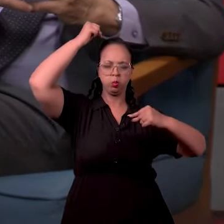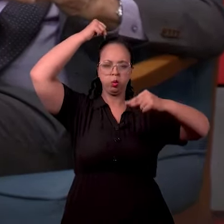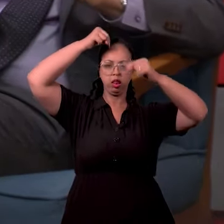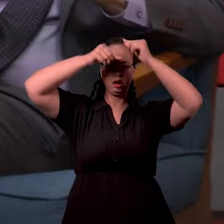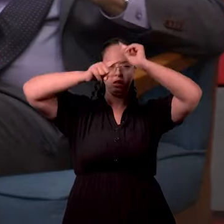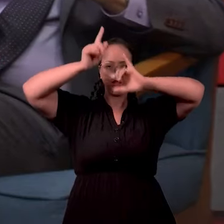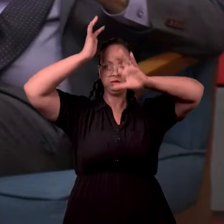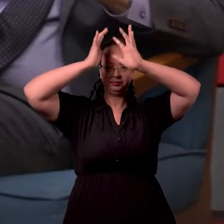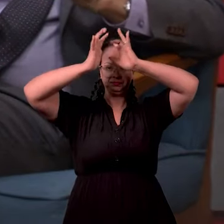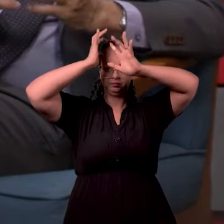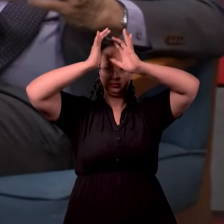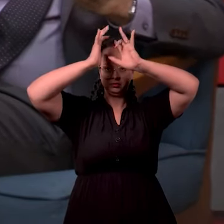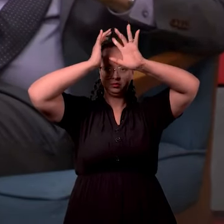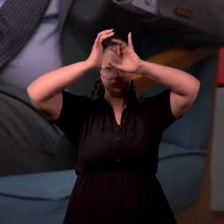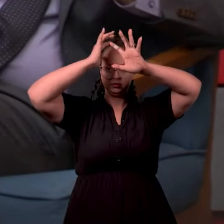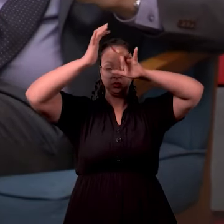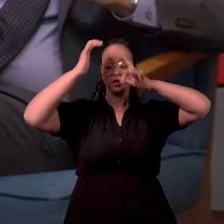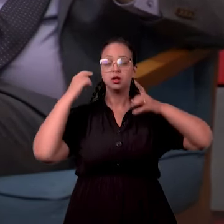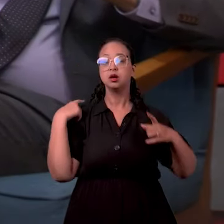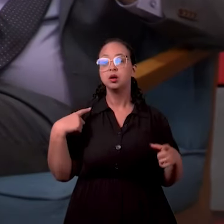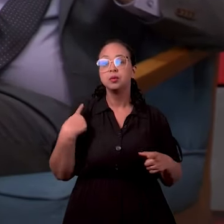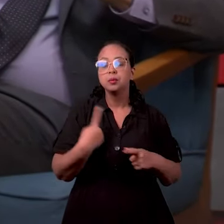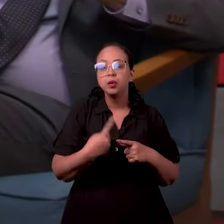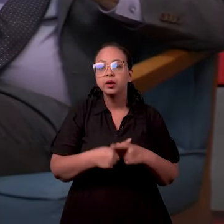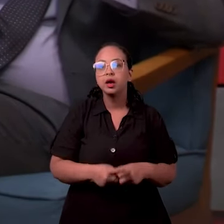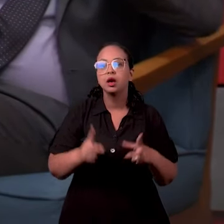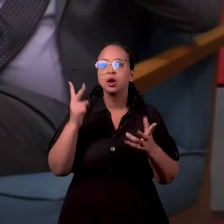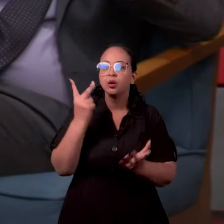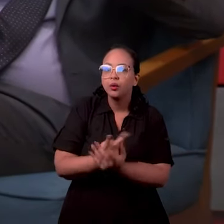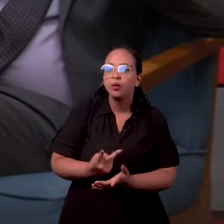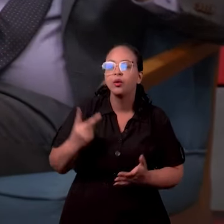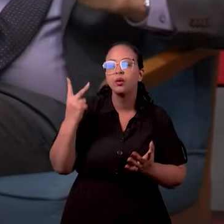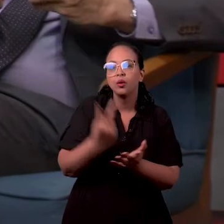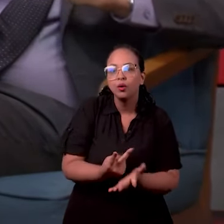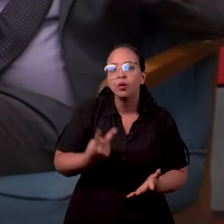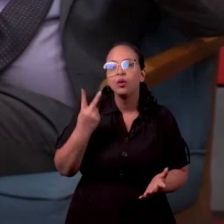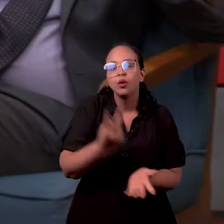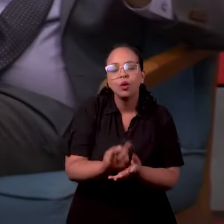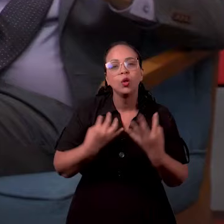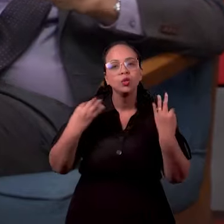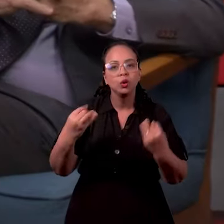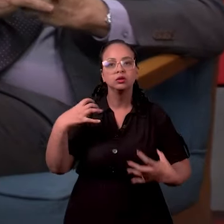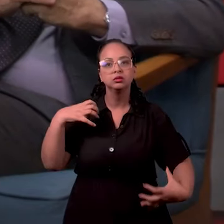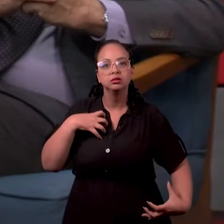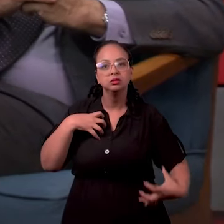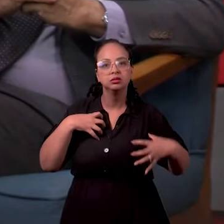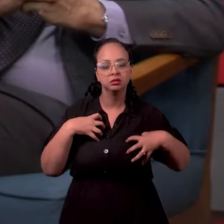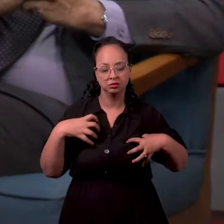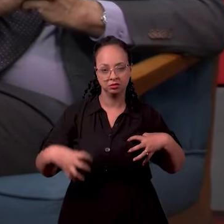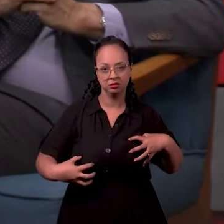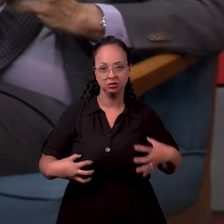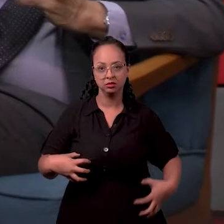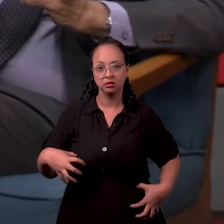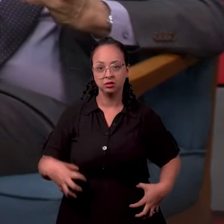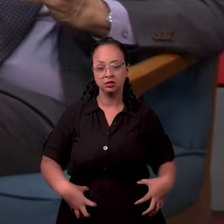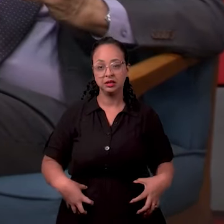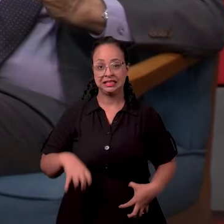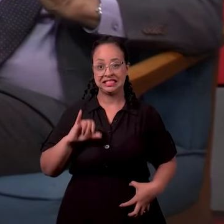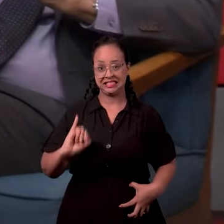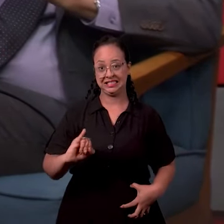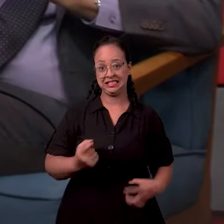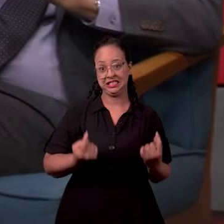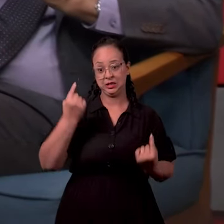é capaz de absorver nada. Ele vive, ele é mantido por tudo aquilo que está acontecendo no corpo. Se